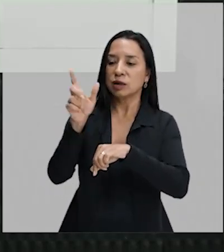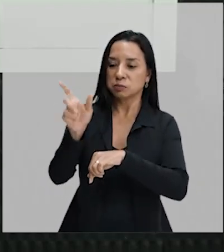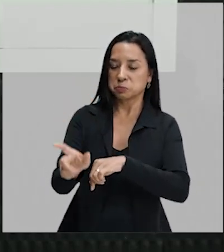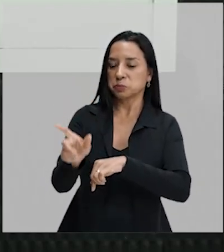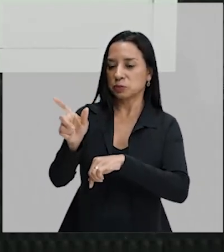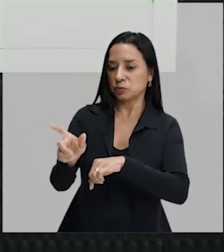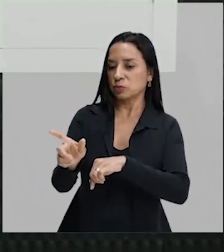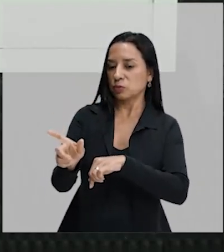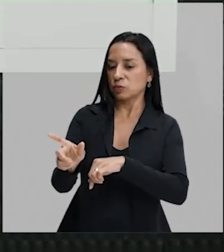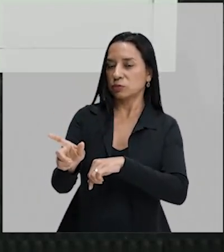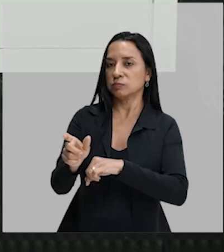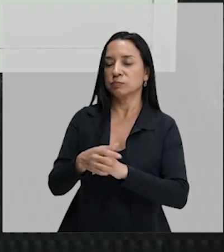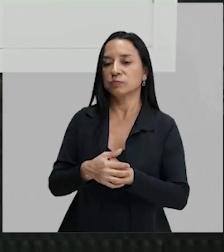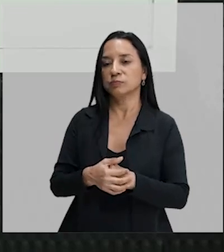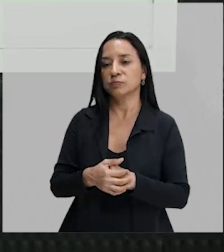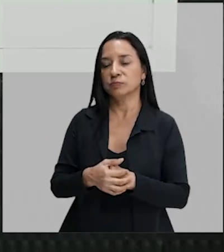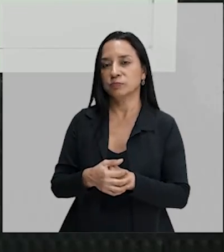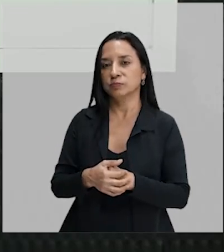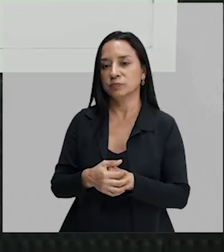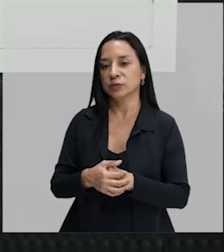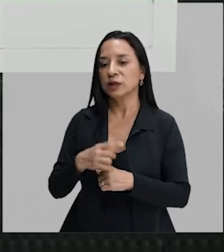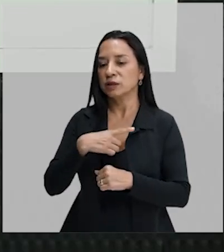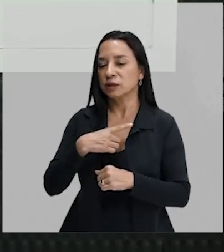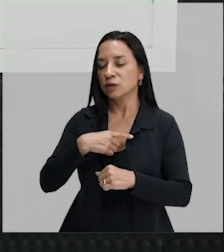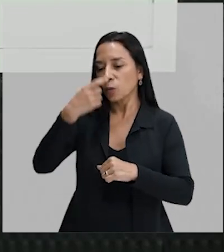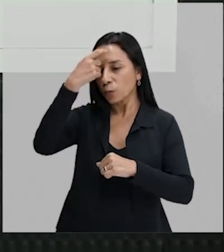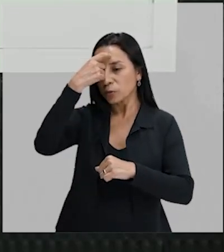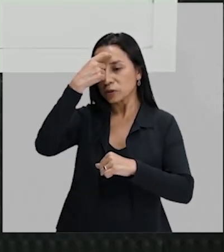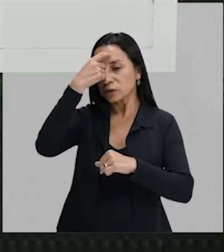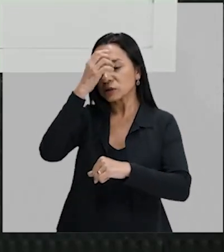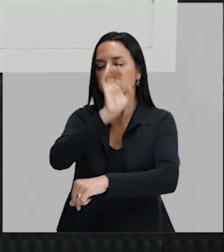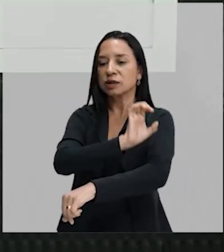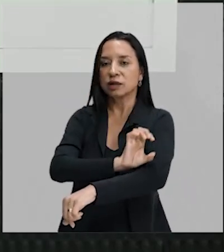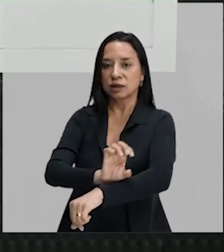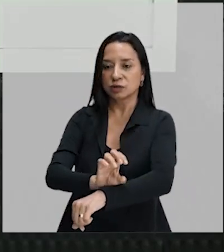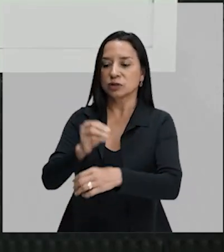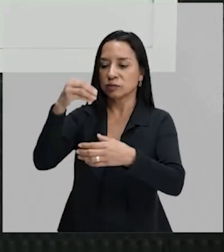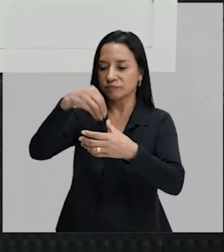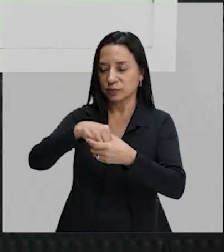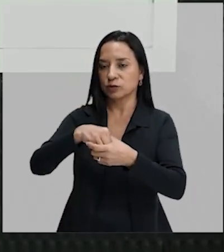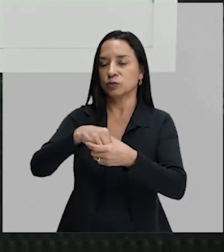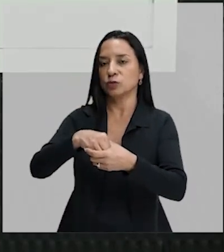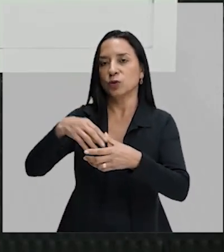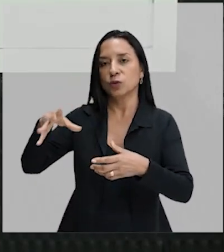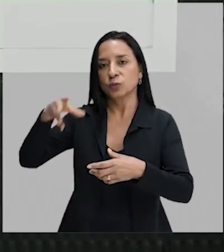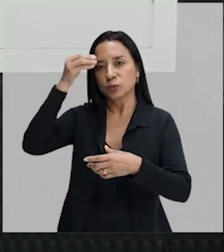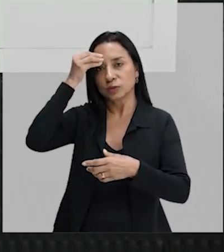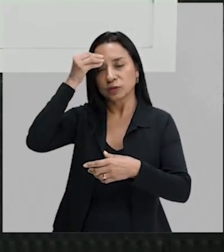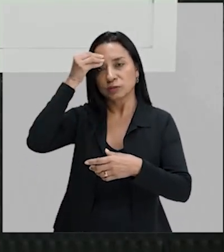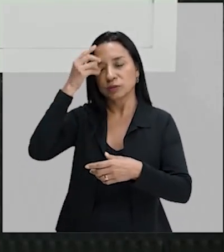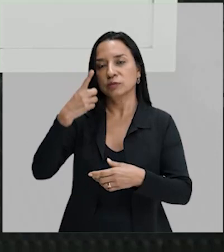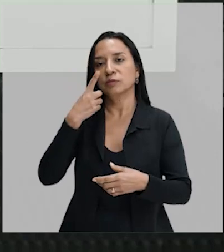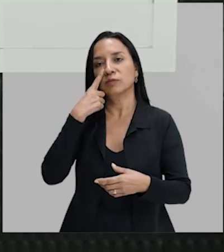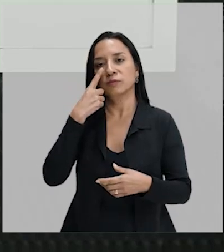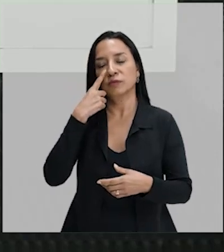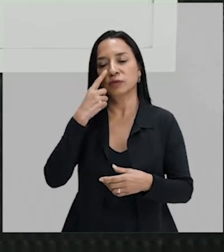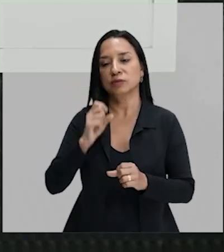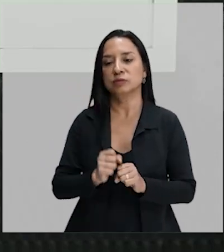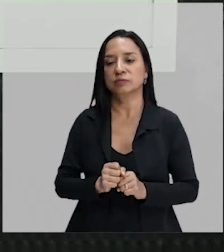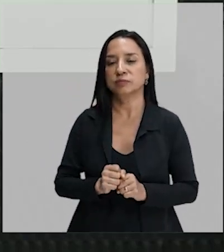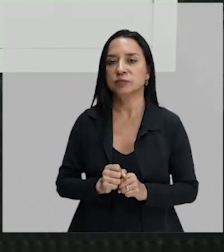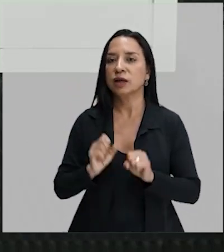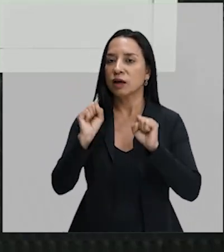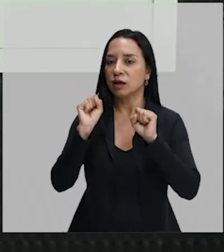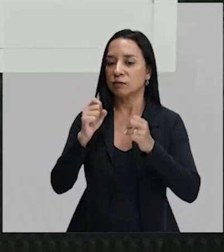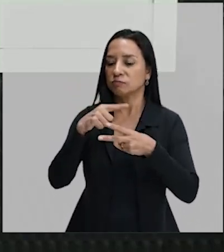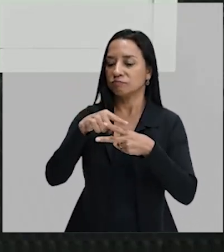vamos ter aí um pouquinho, né, de consciência ética dentro do conhecimento, tá? Mas, veja só, a autoridade,